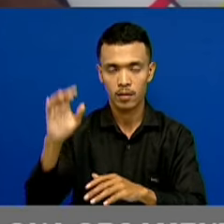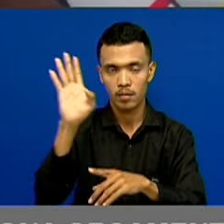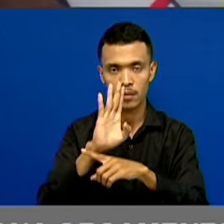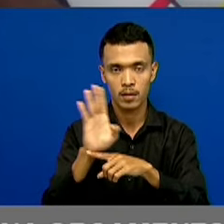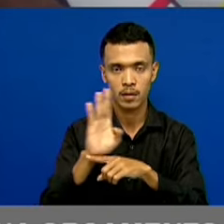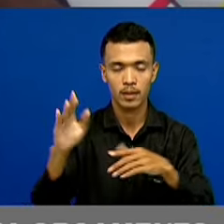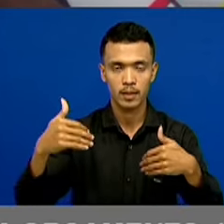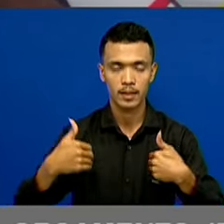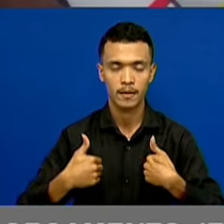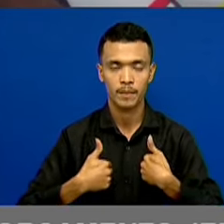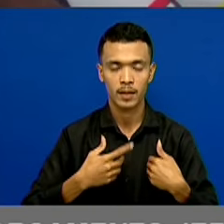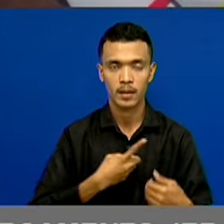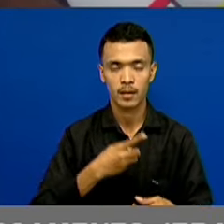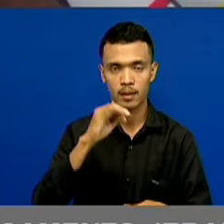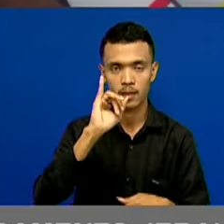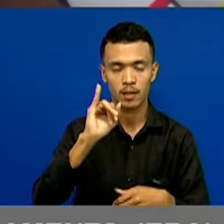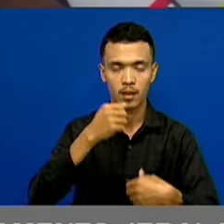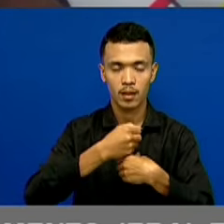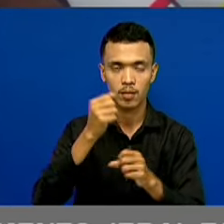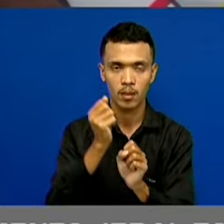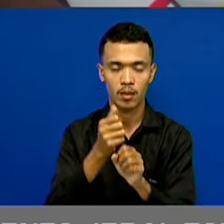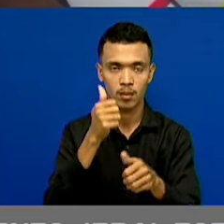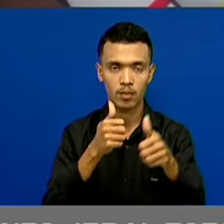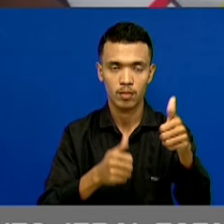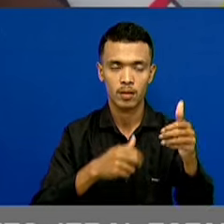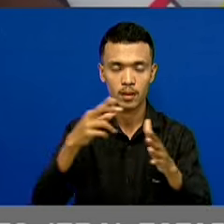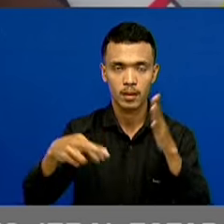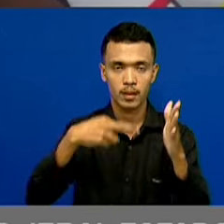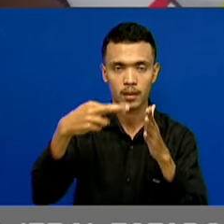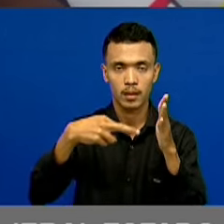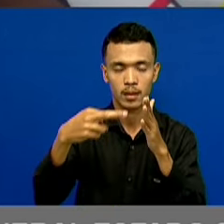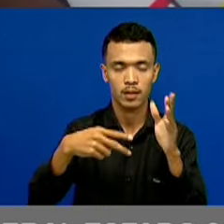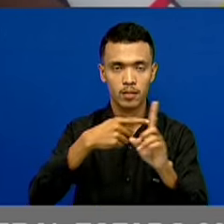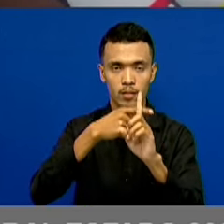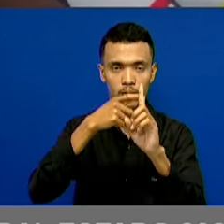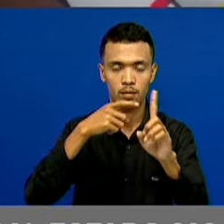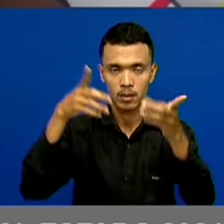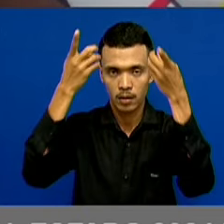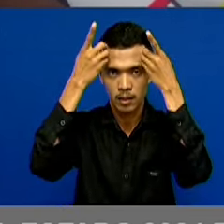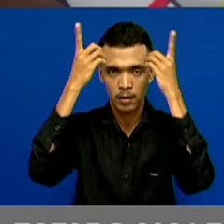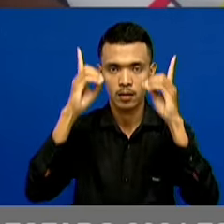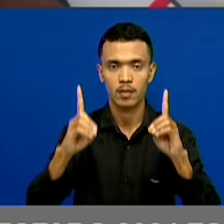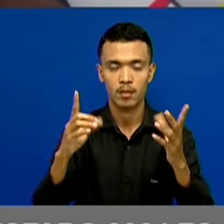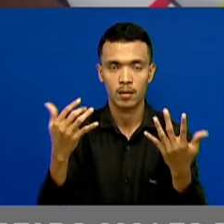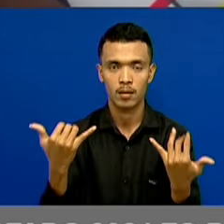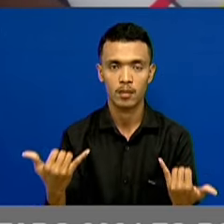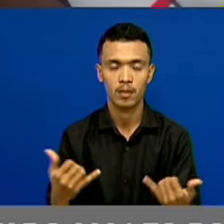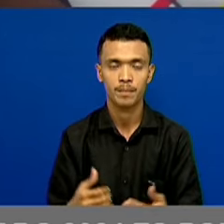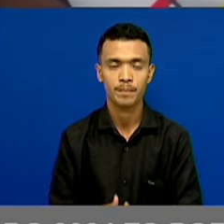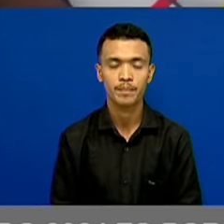Dili, ato Halo Tuiri, instrução Shira nebe, Fosai, liu circular Gané.